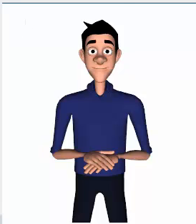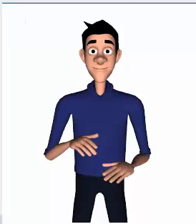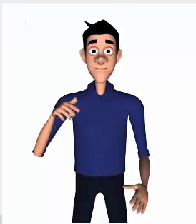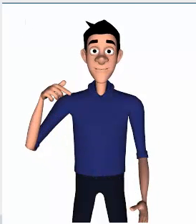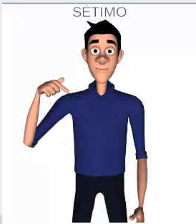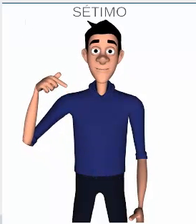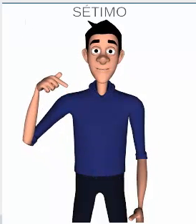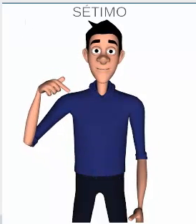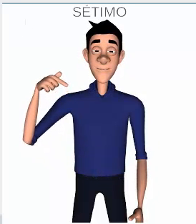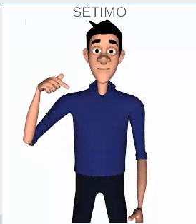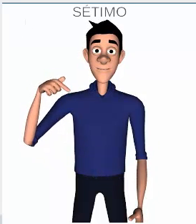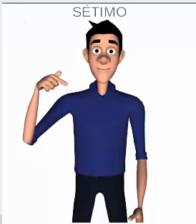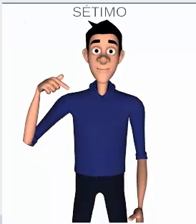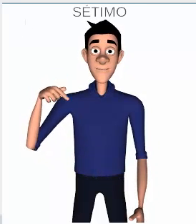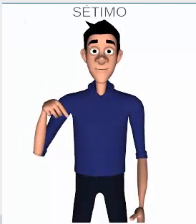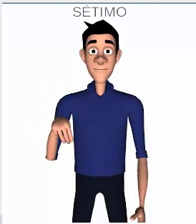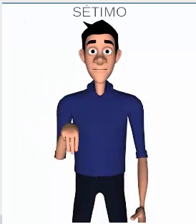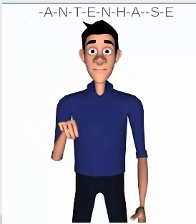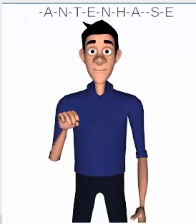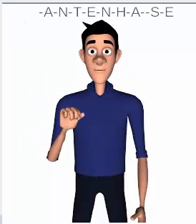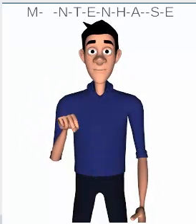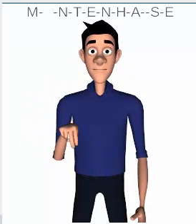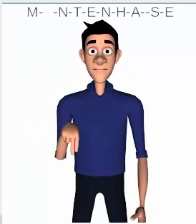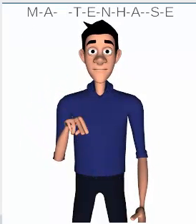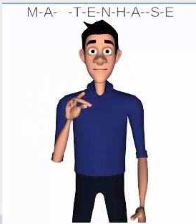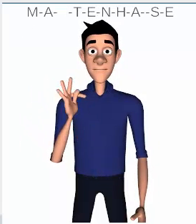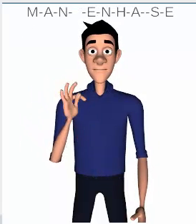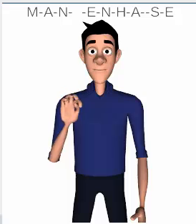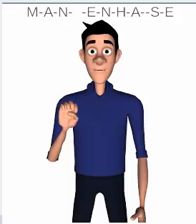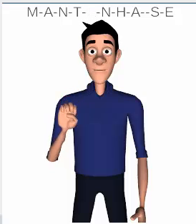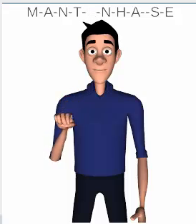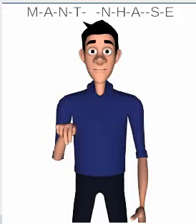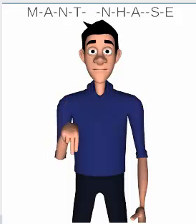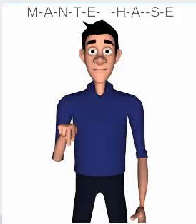Sétimo, mantenha-se sempre hidratado.